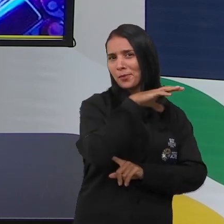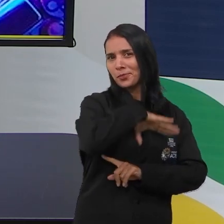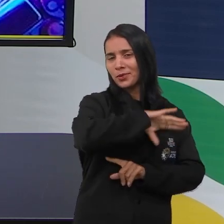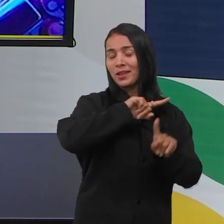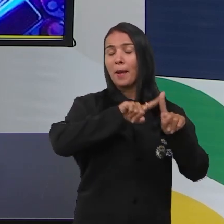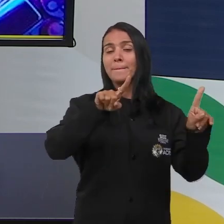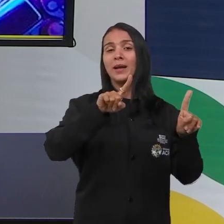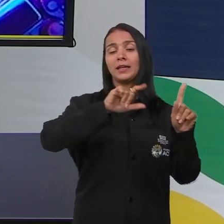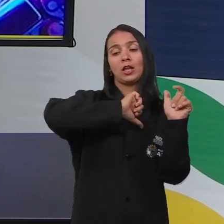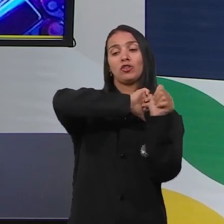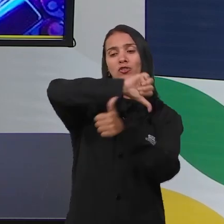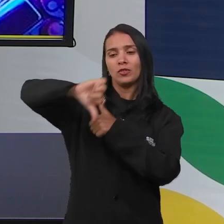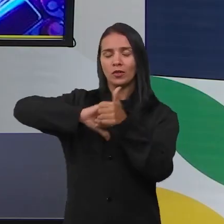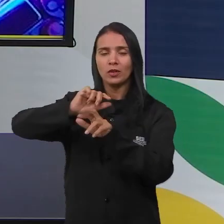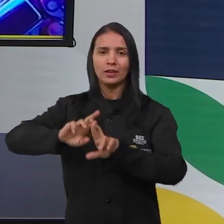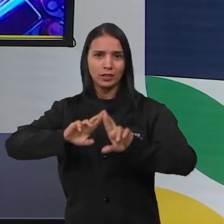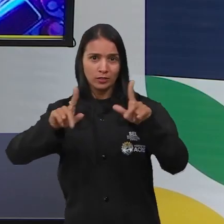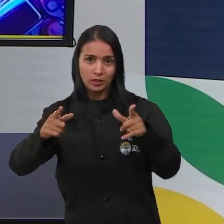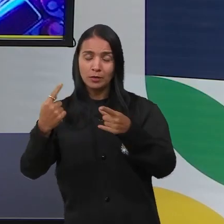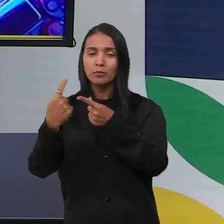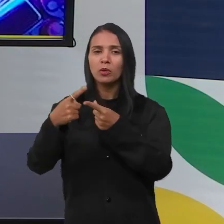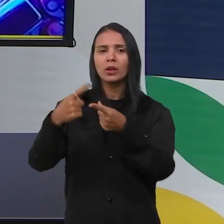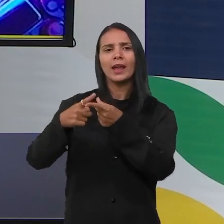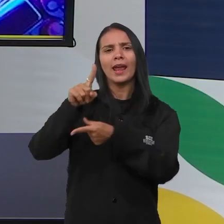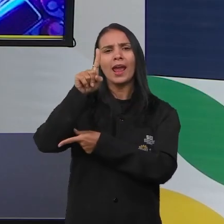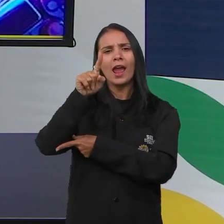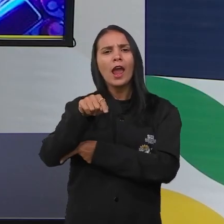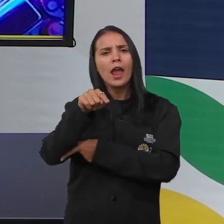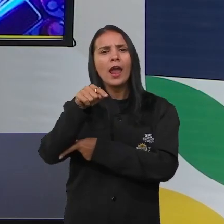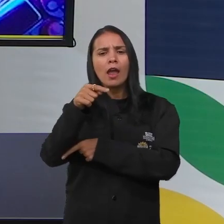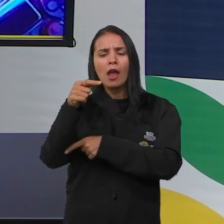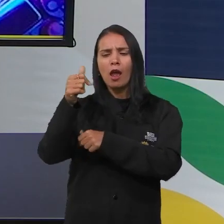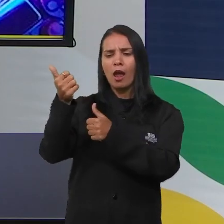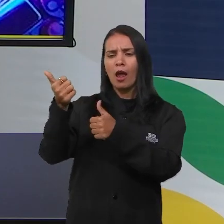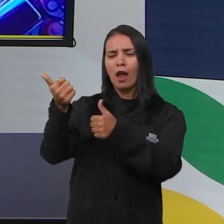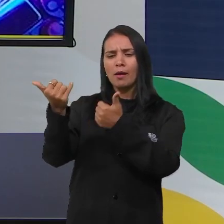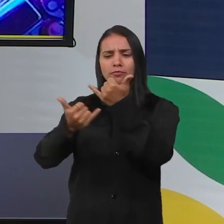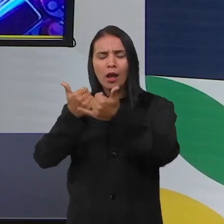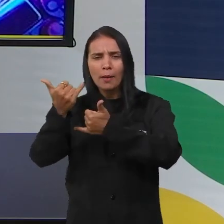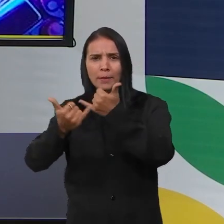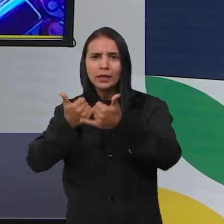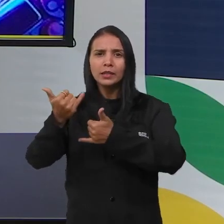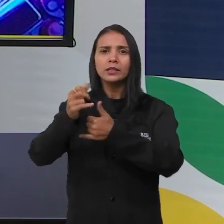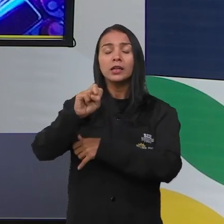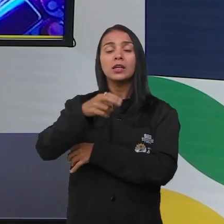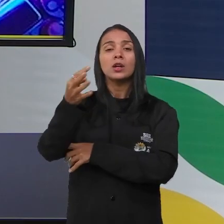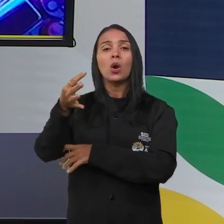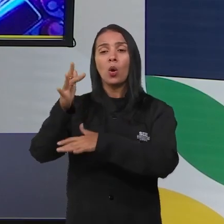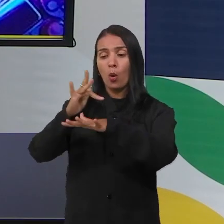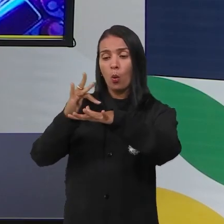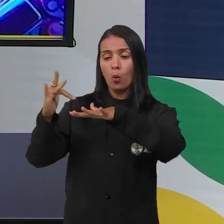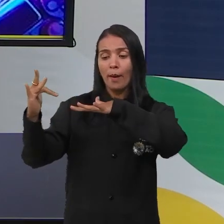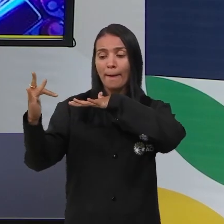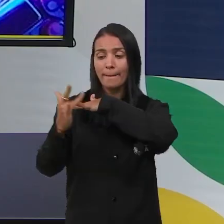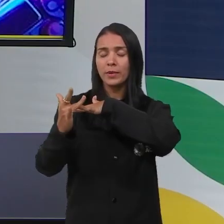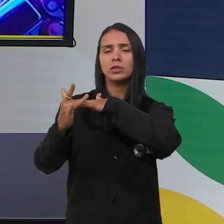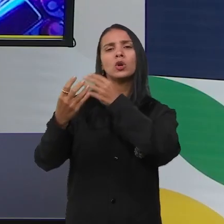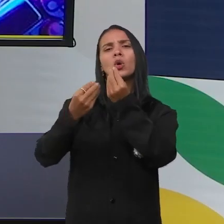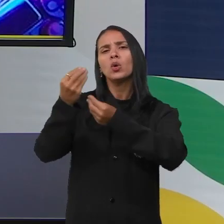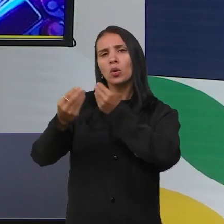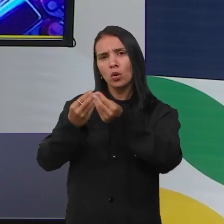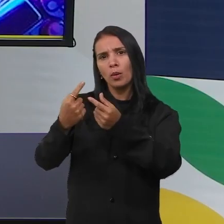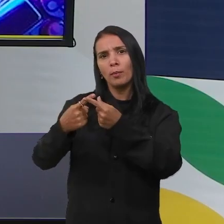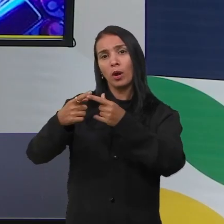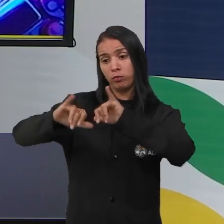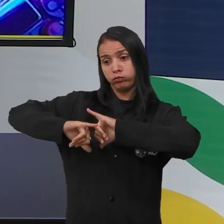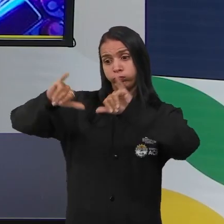que a gente estava abordando o aspecto de como a mídia, como esse instrumento vai ser desenvolvido? Então, a mídia, por exemplo, a mídia social e tudo